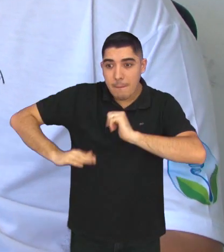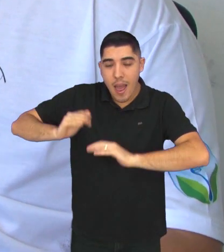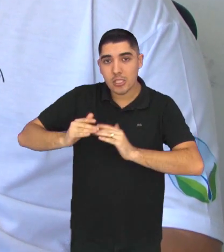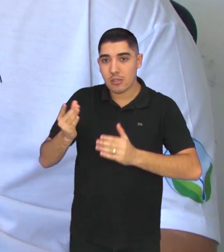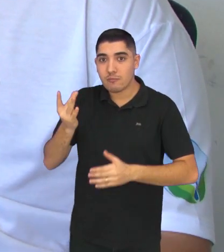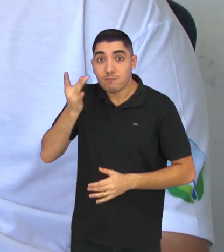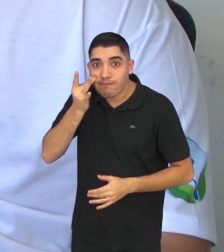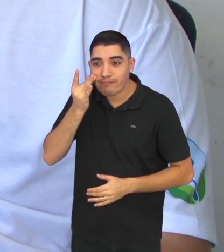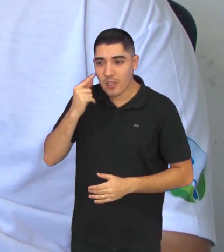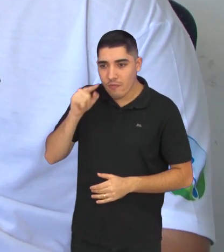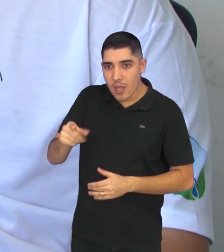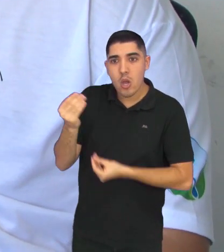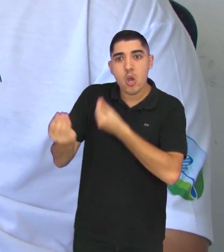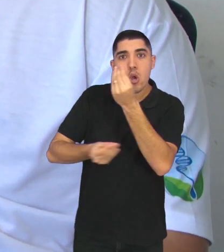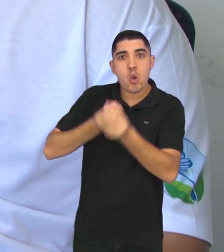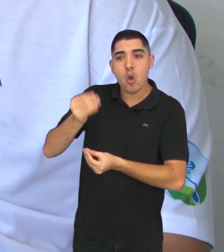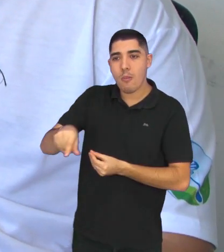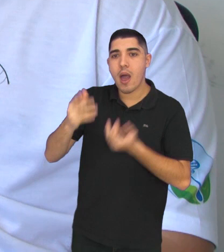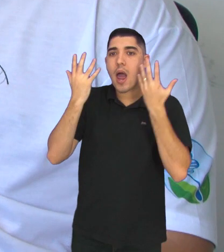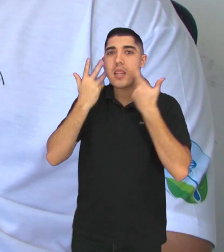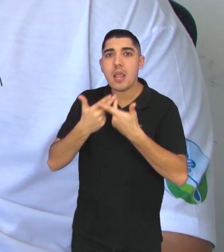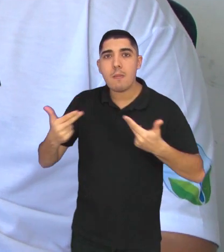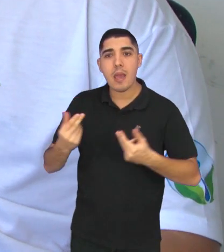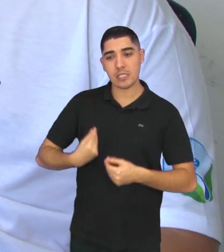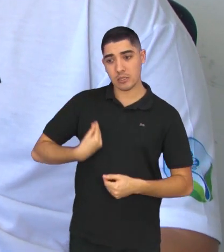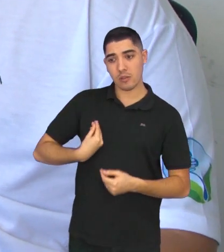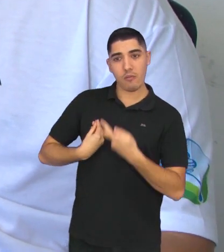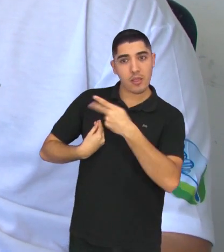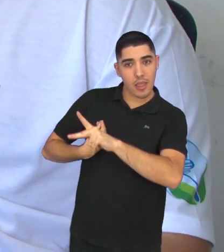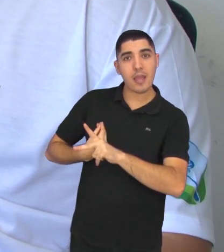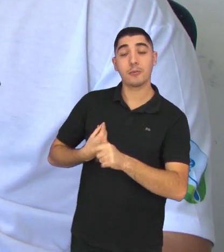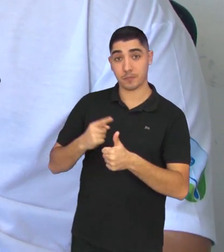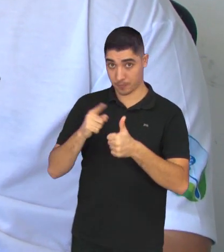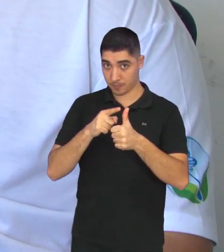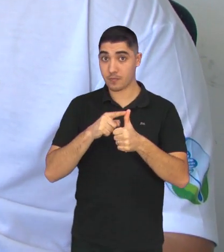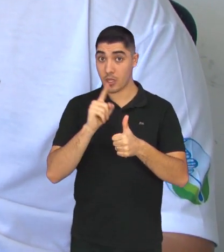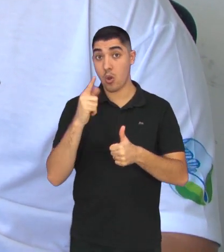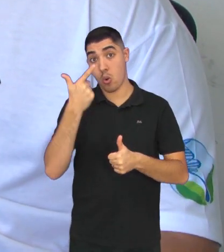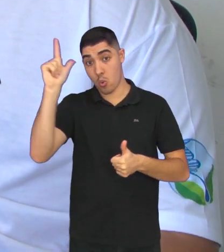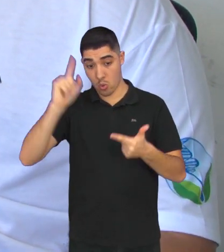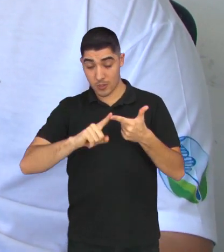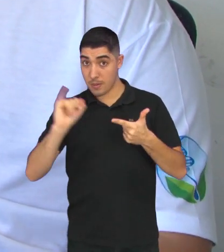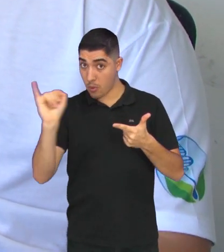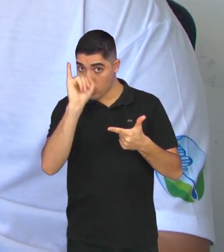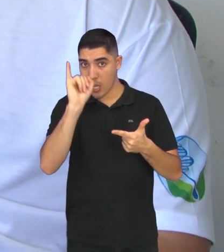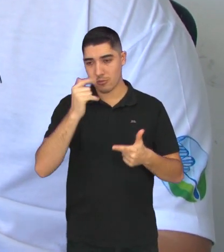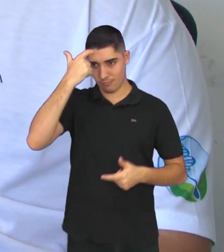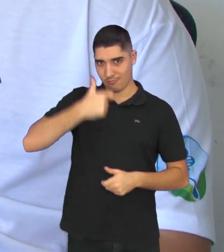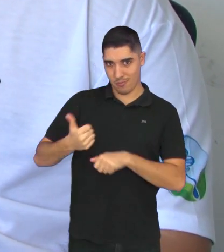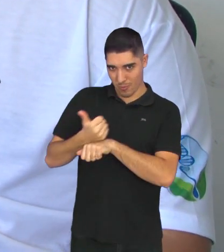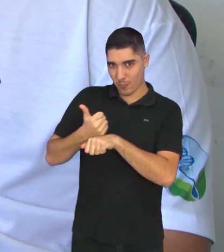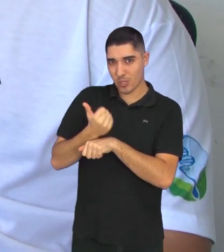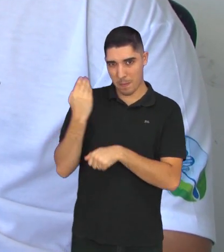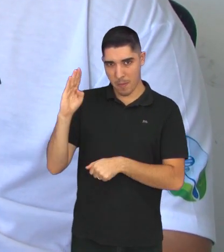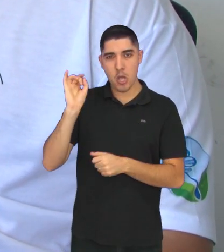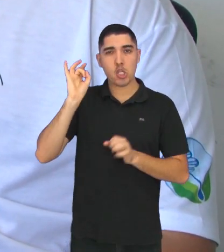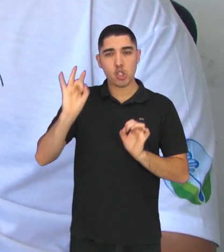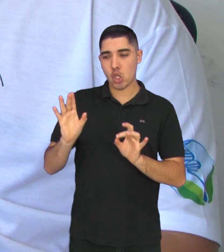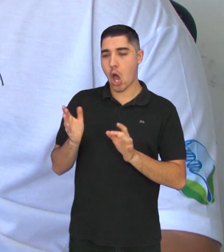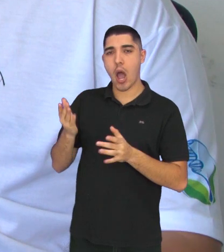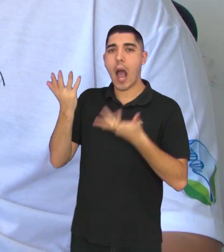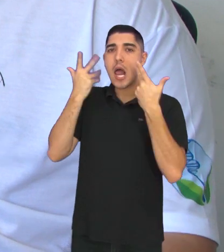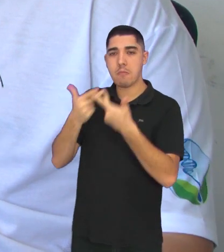começo a ver como esses animais funcionam na sua vida livre ou aqui em reabilitação. Outra coisa muito importante, o biólogo ele não vive só